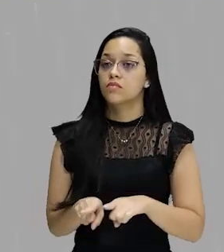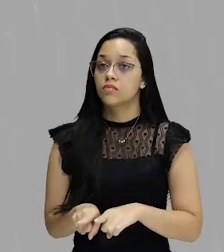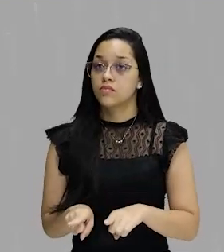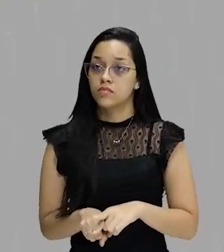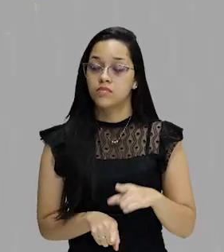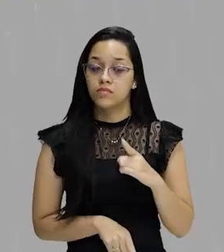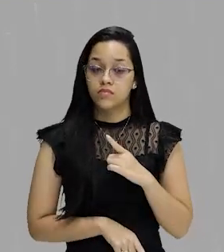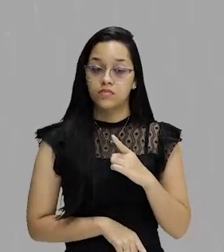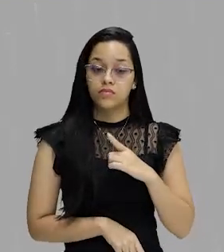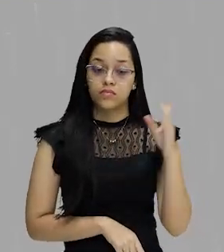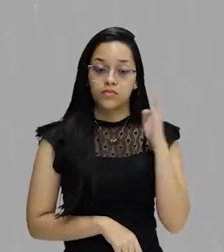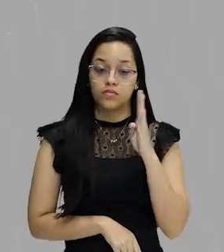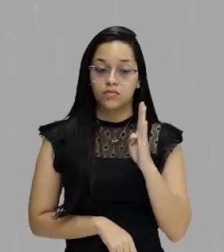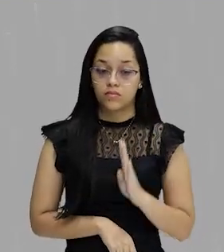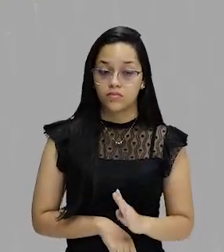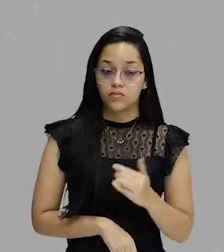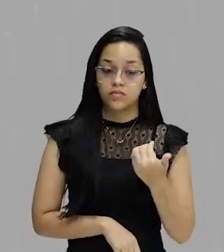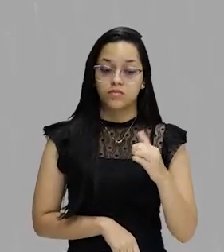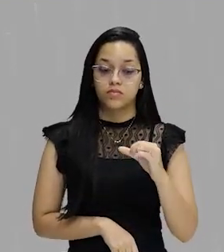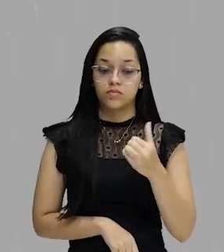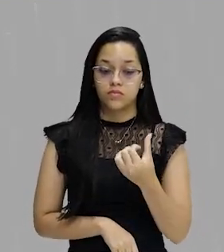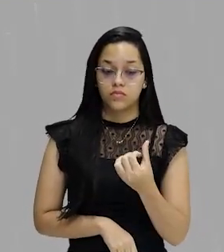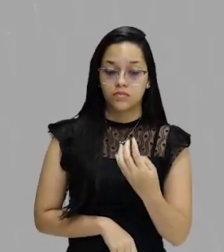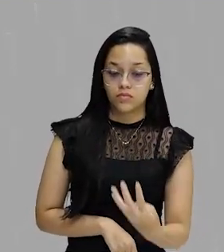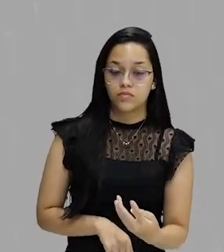militar no Brasil, ela foi de 64 até